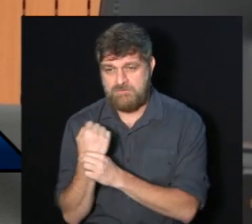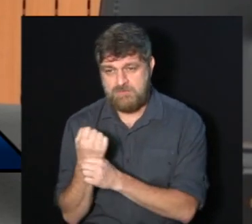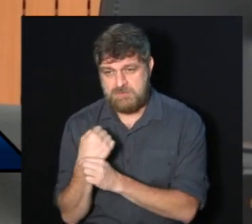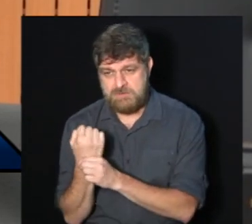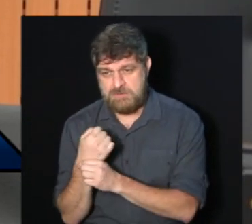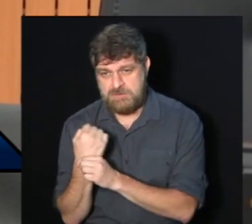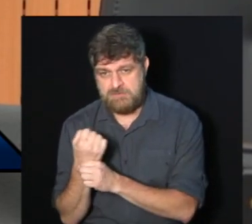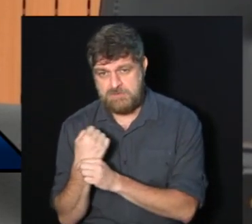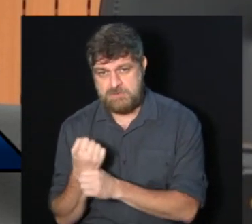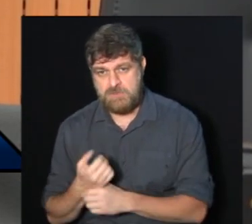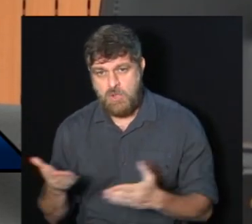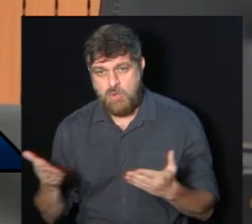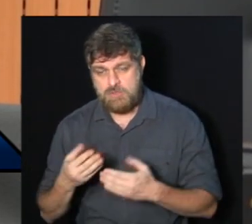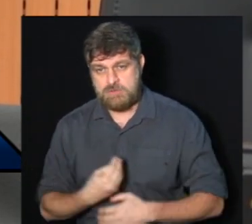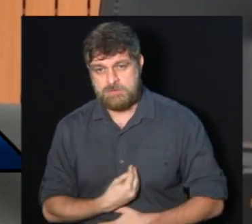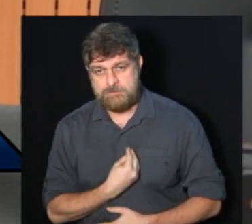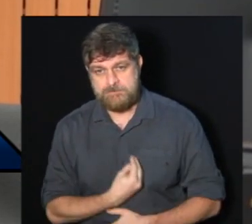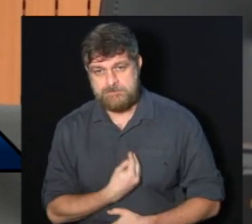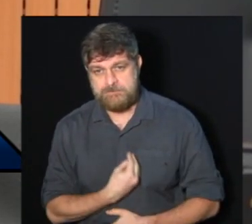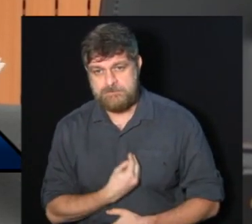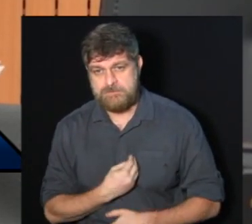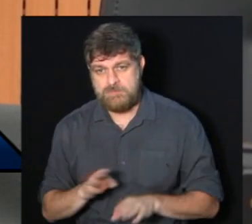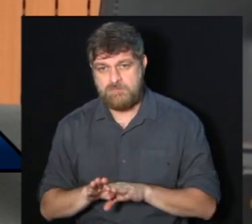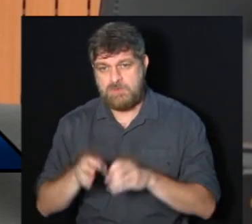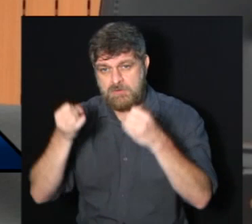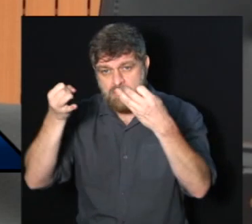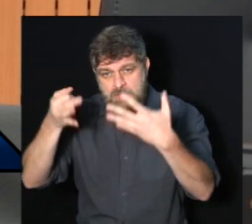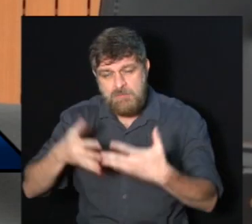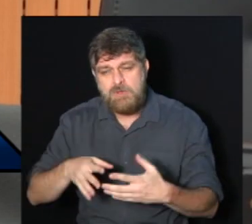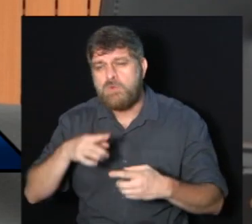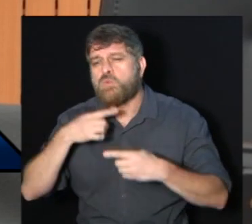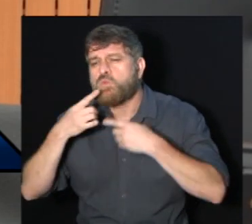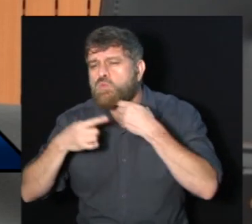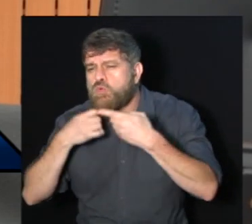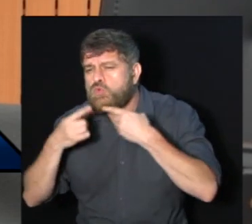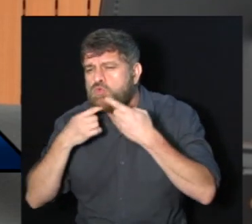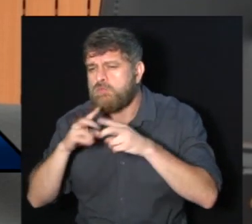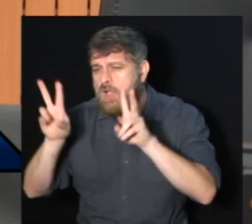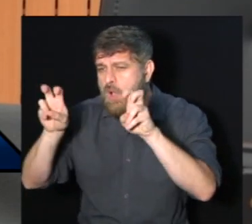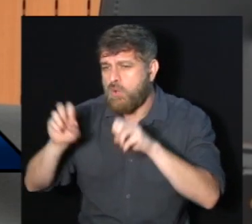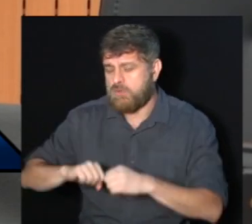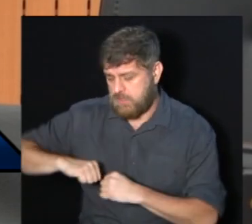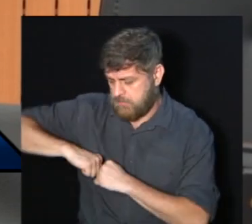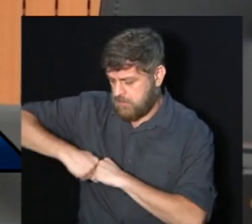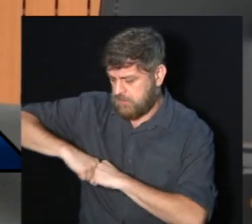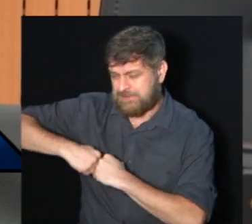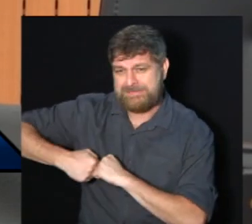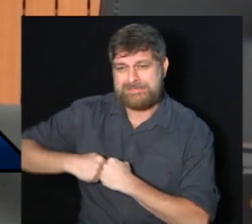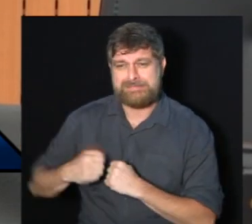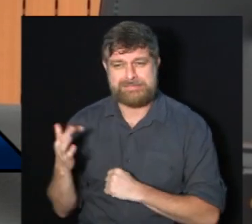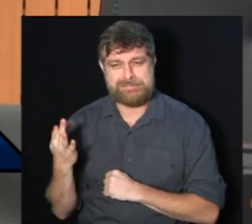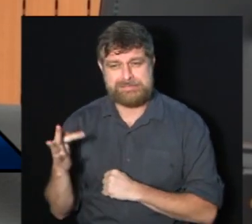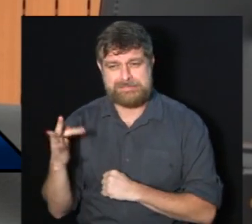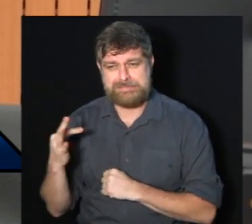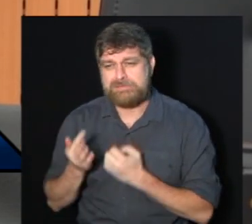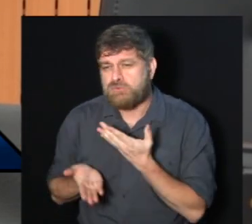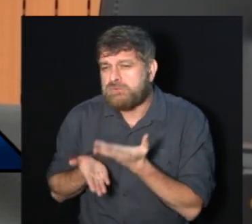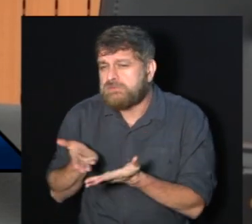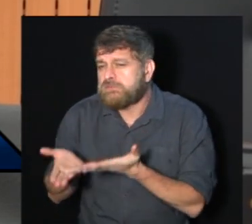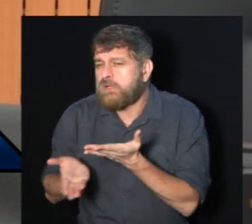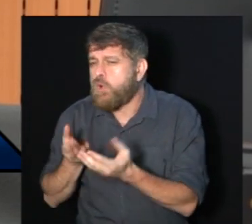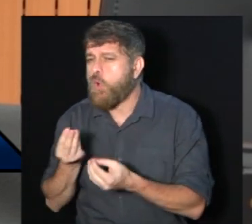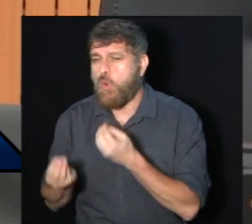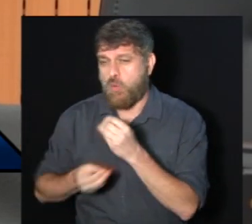estão conosco hoje aqui, para esclarecer algumas dúvidas sobre artrose, sobre artrite, sobre algum tratamento, o que deve